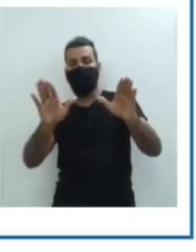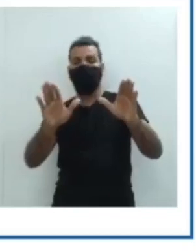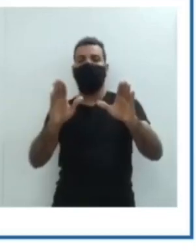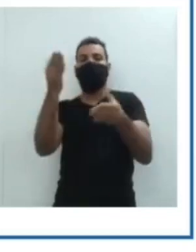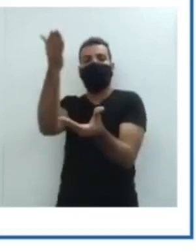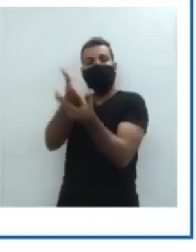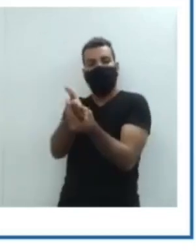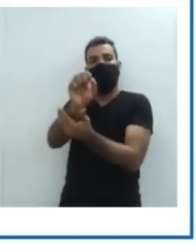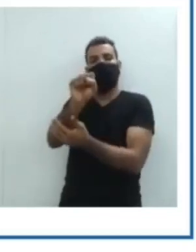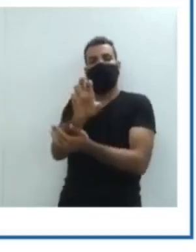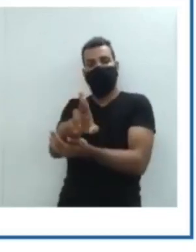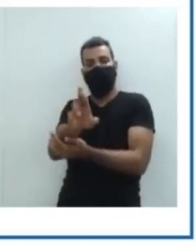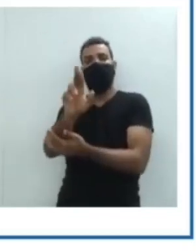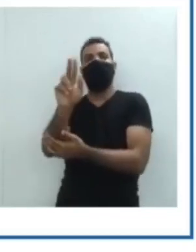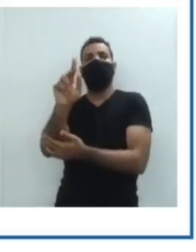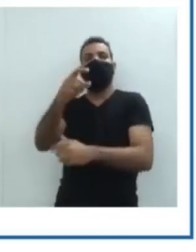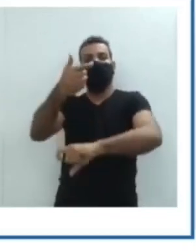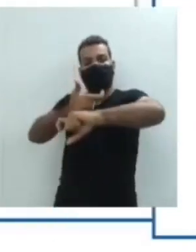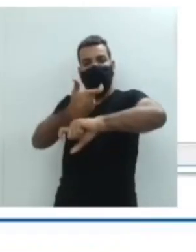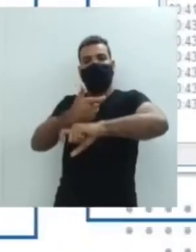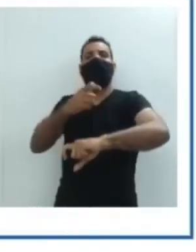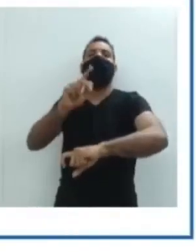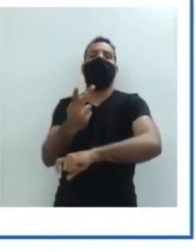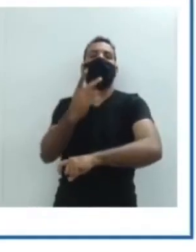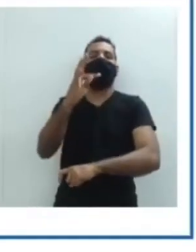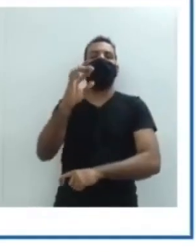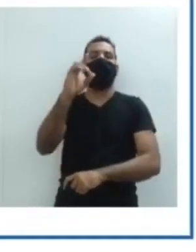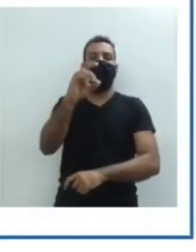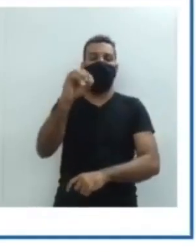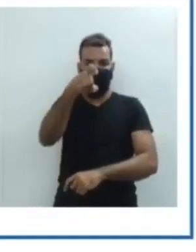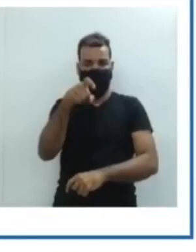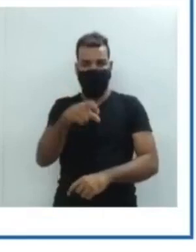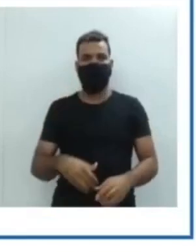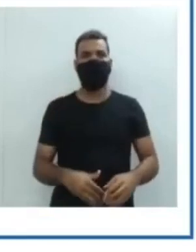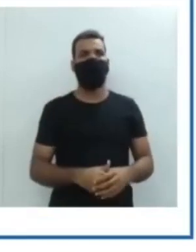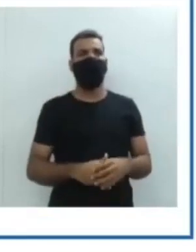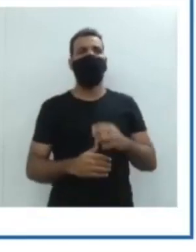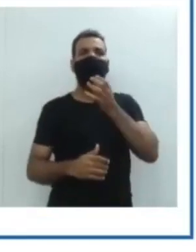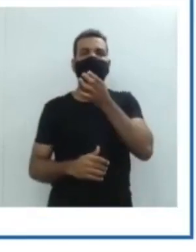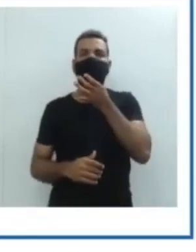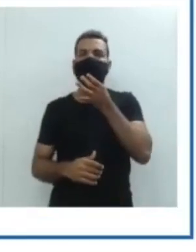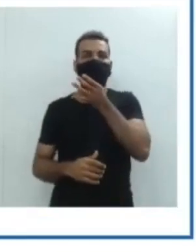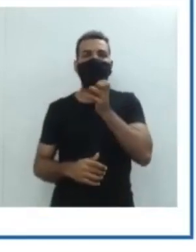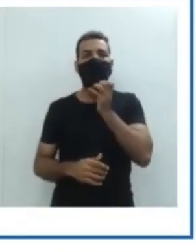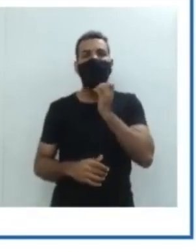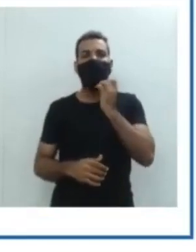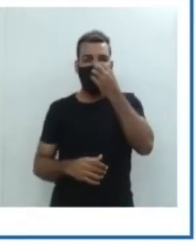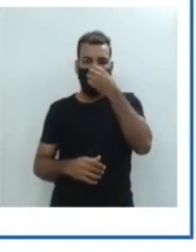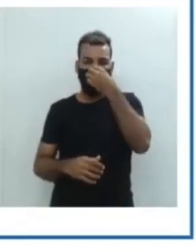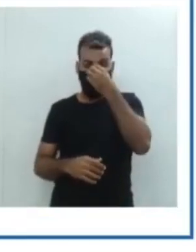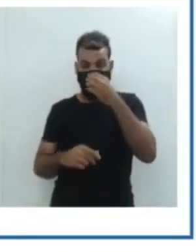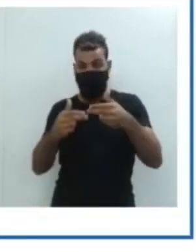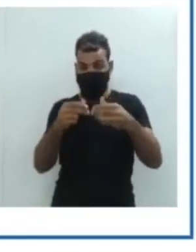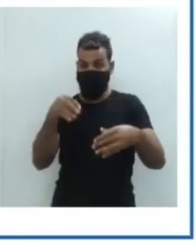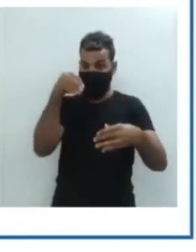do C champ HT Dogs feito isso o próximo passo é acessar o endereço interno